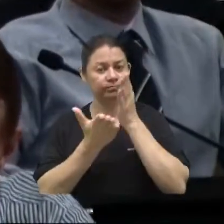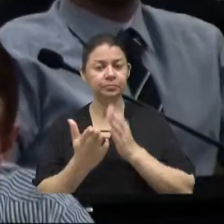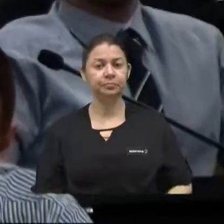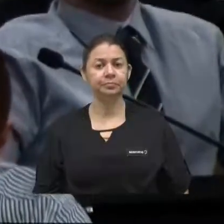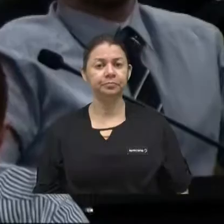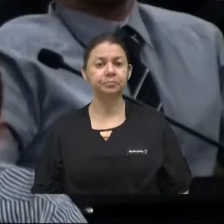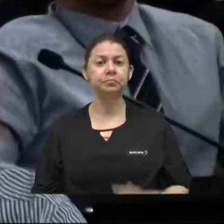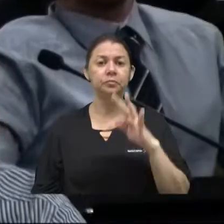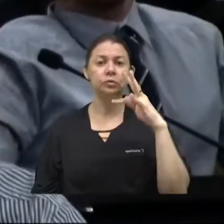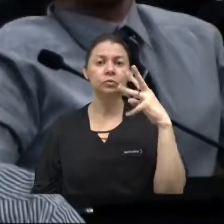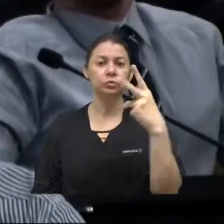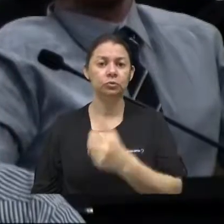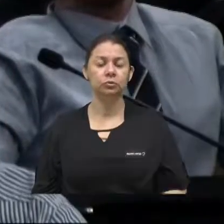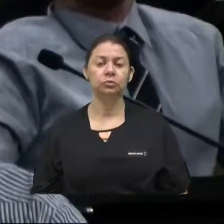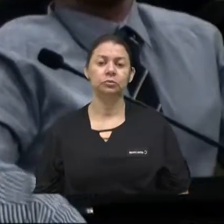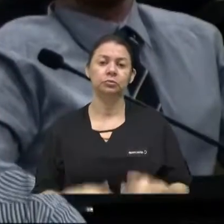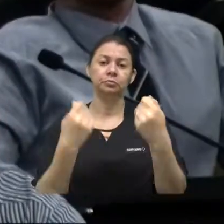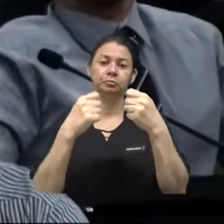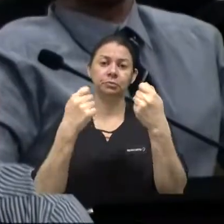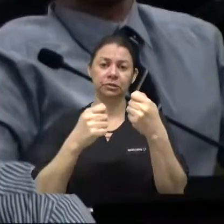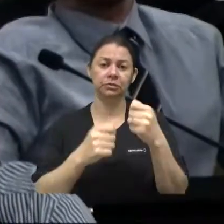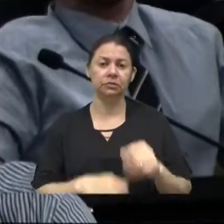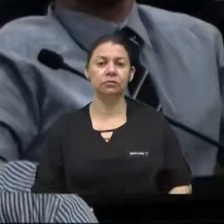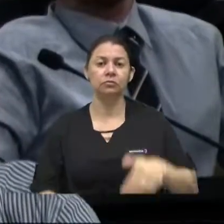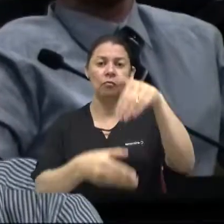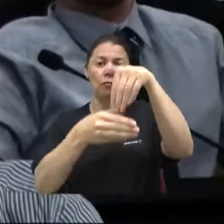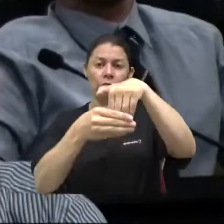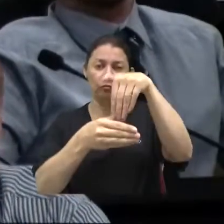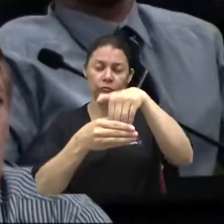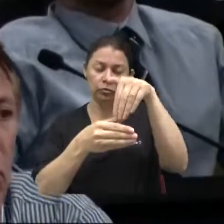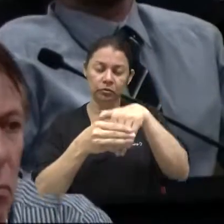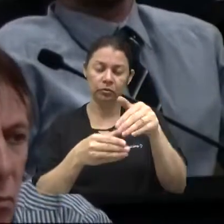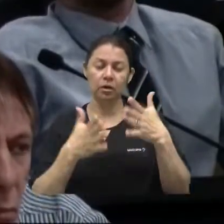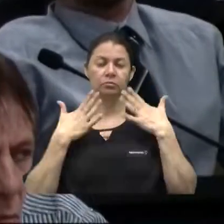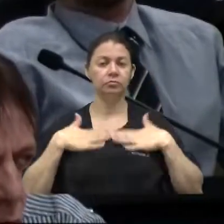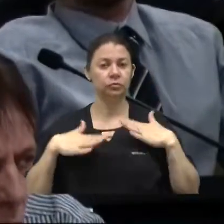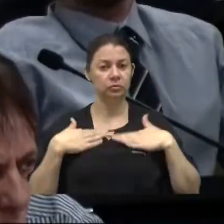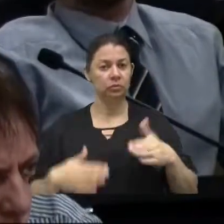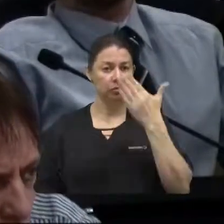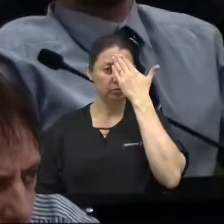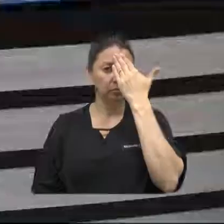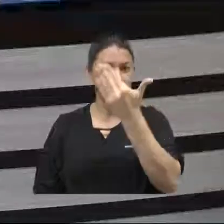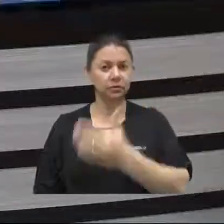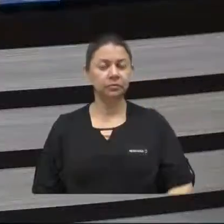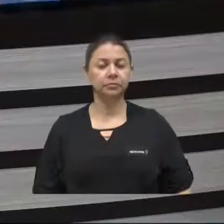eu como todos aqui votassem sossegadamente. Muito obrigado.